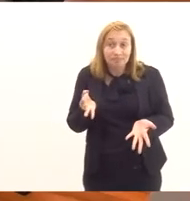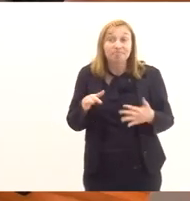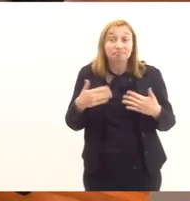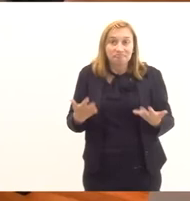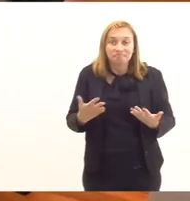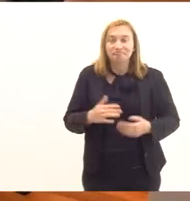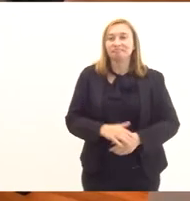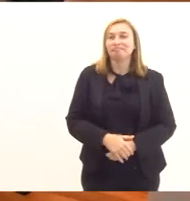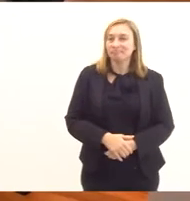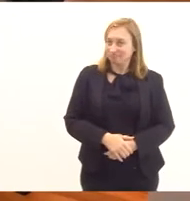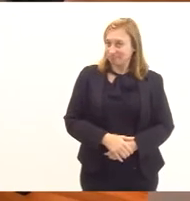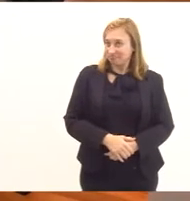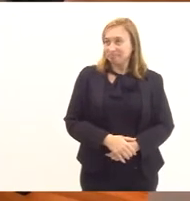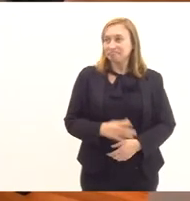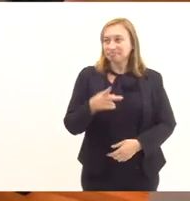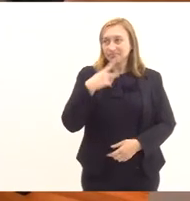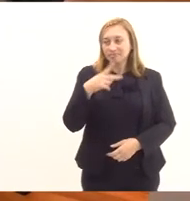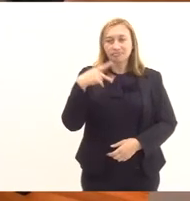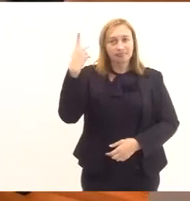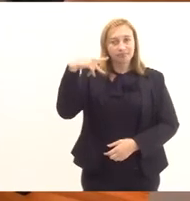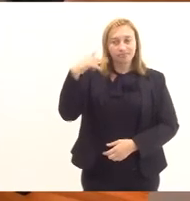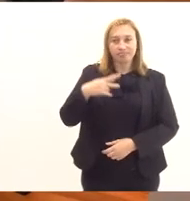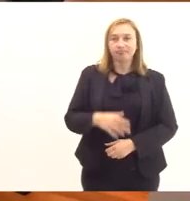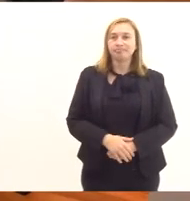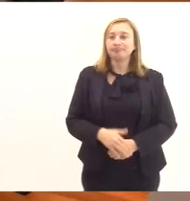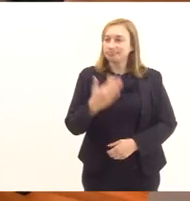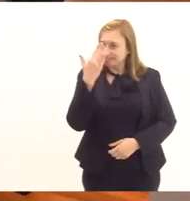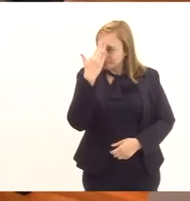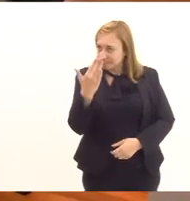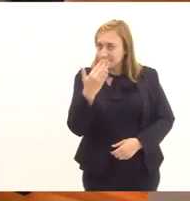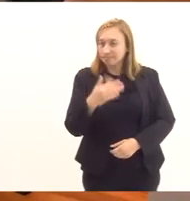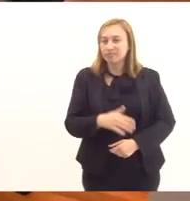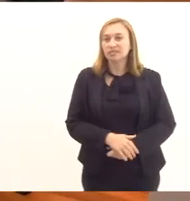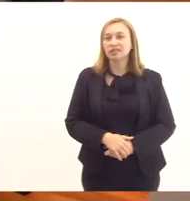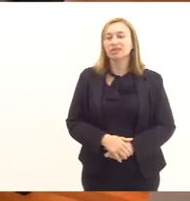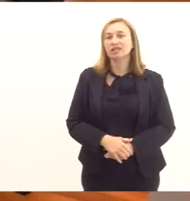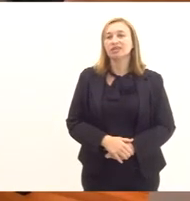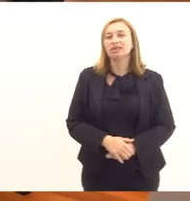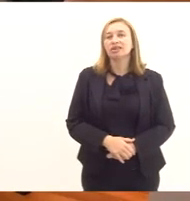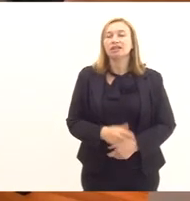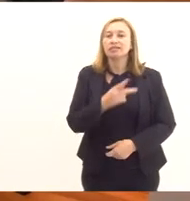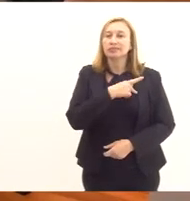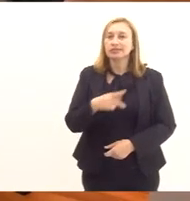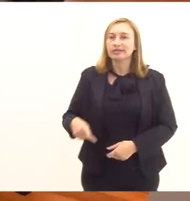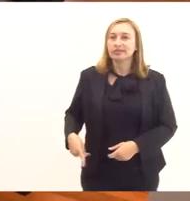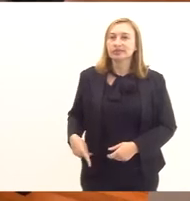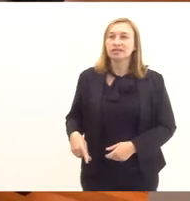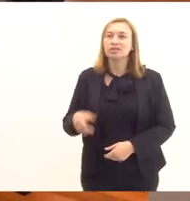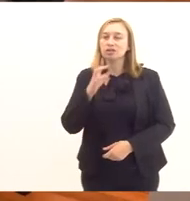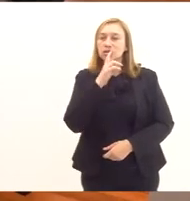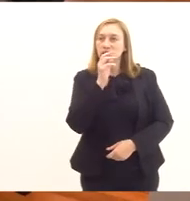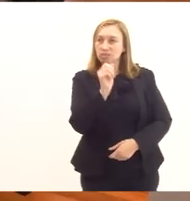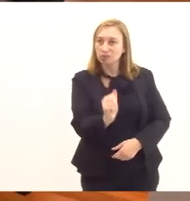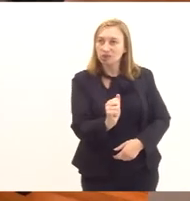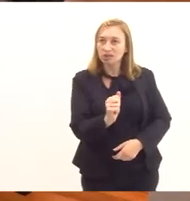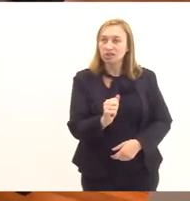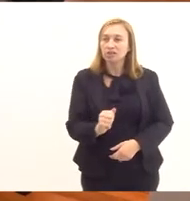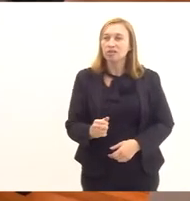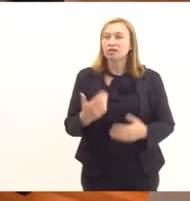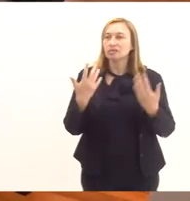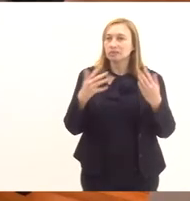kkk a palavra Vereador Obrigado o LED Procópio Presidente Rodrigo Amorim